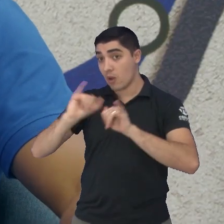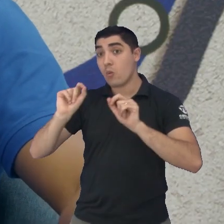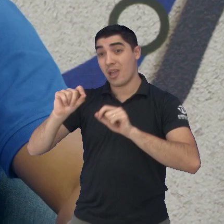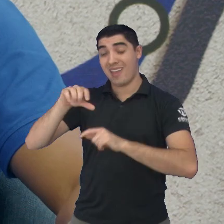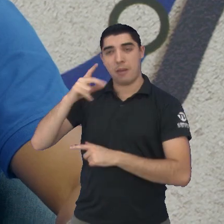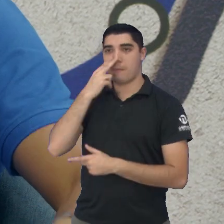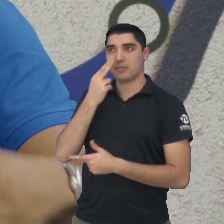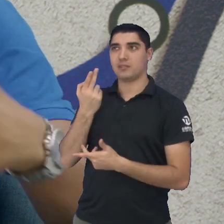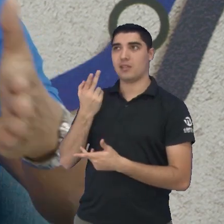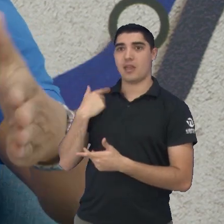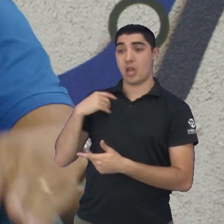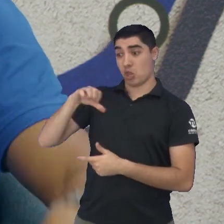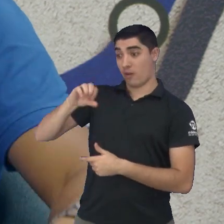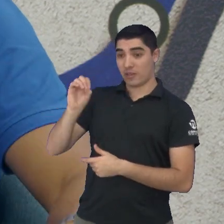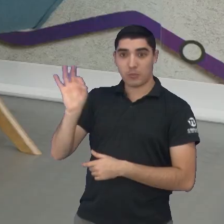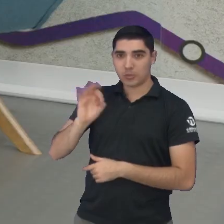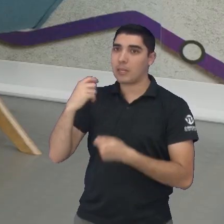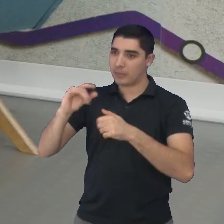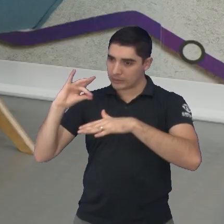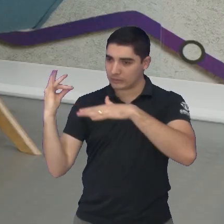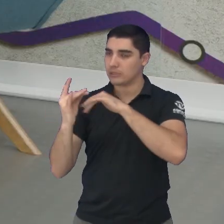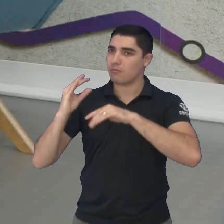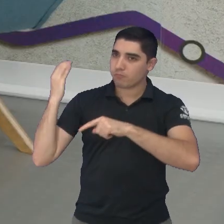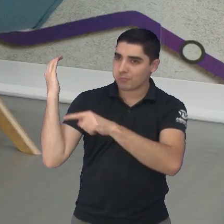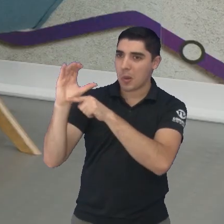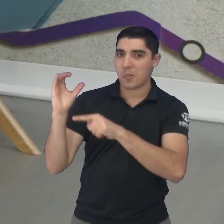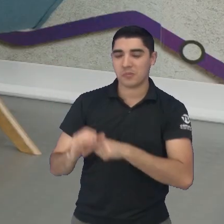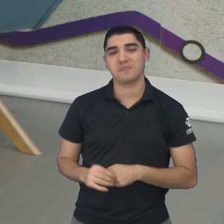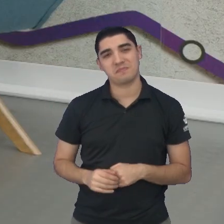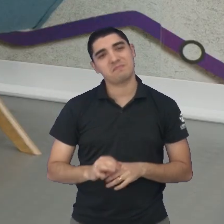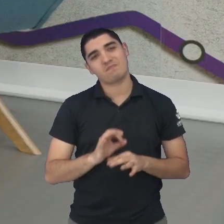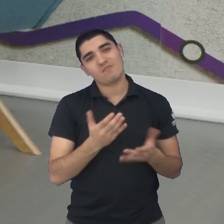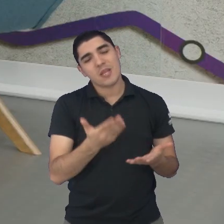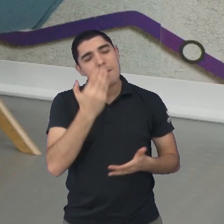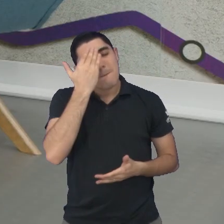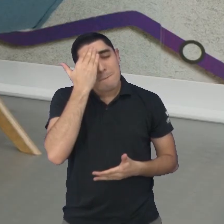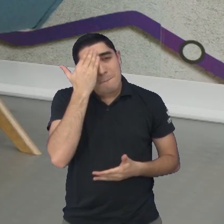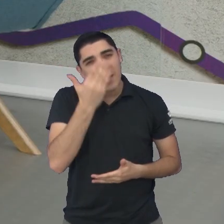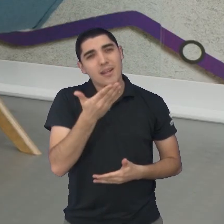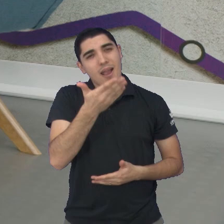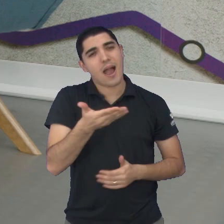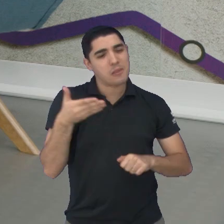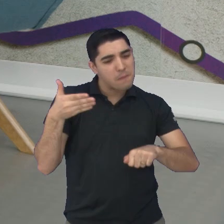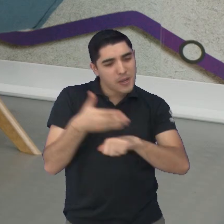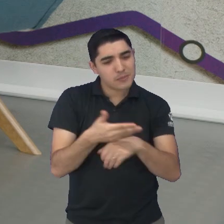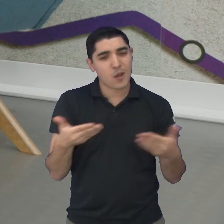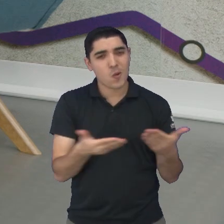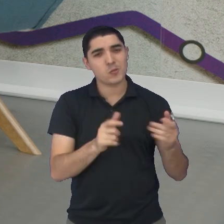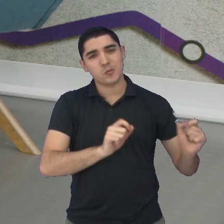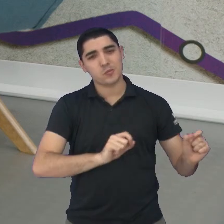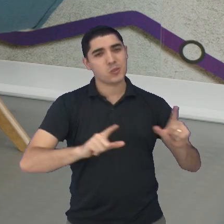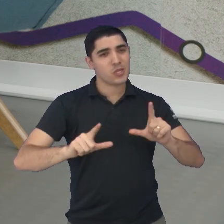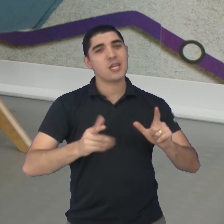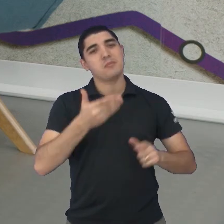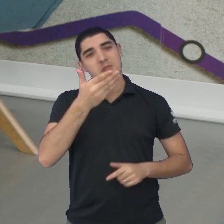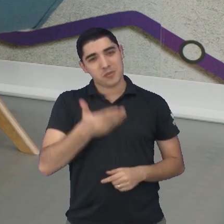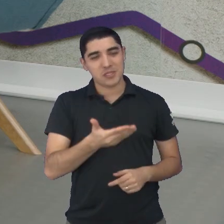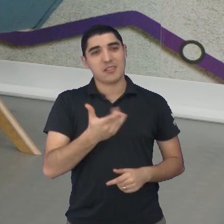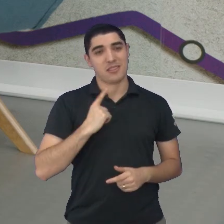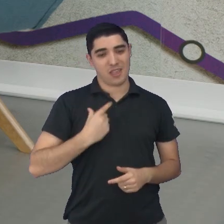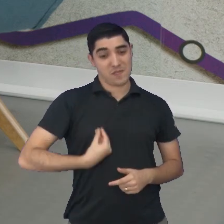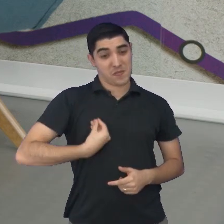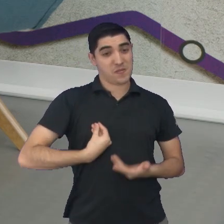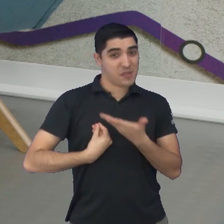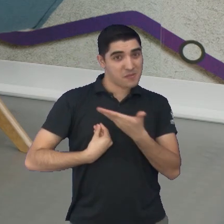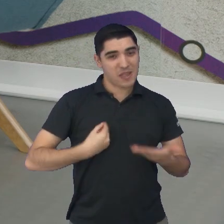90% hoje, você Que tem que aparecer. Exato. Com certeza. Márcio, muito obrigada, viu, pela sua presença aqui, por estar presente nesse momento esse